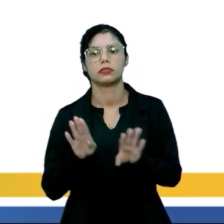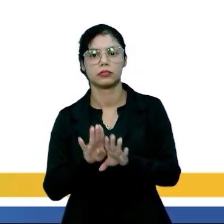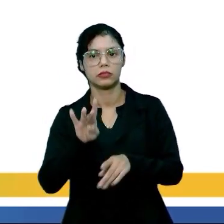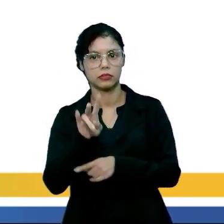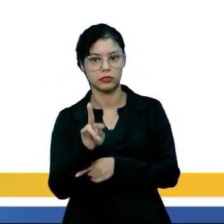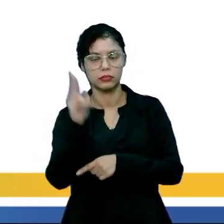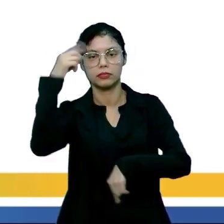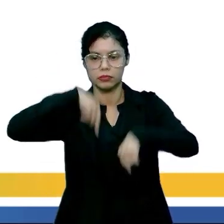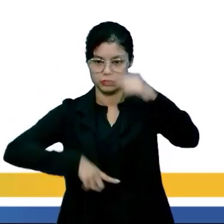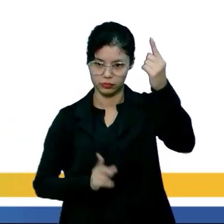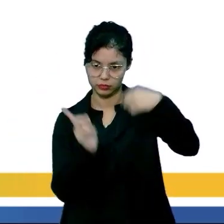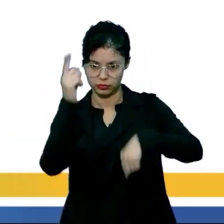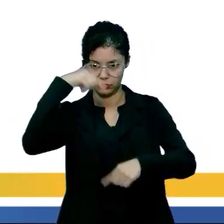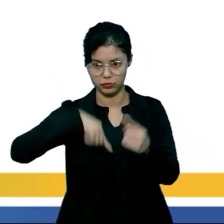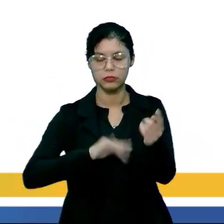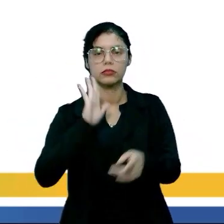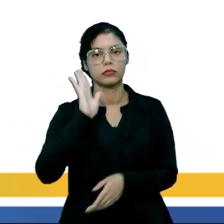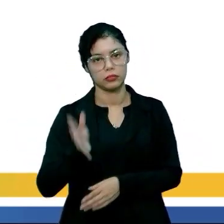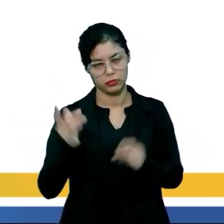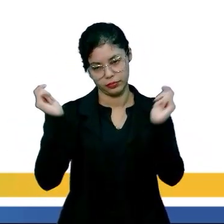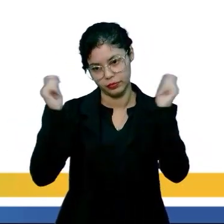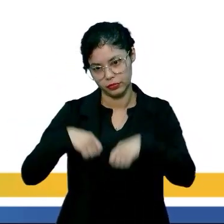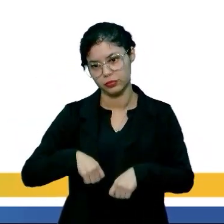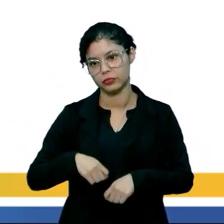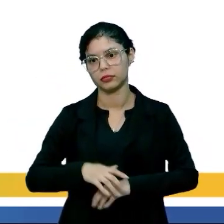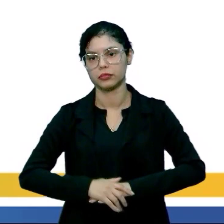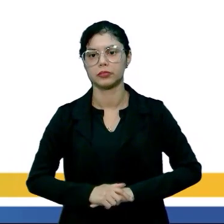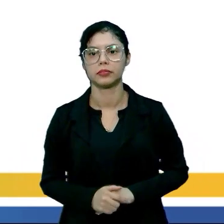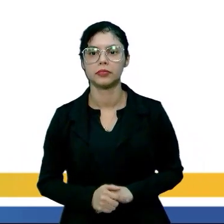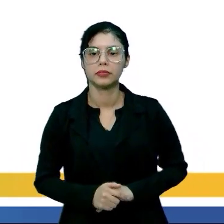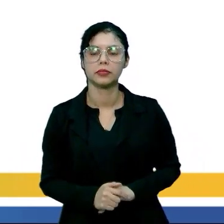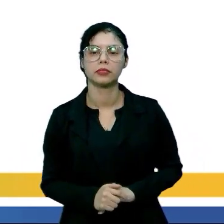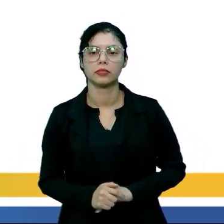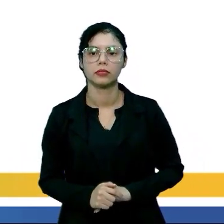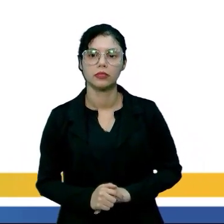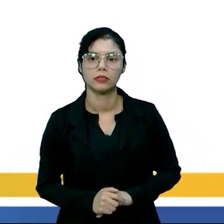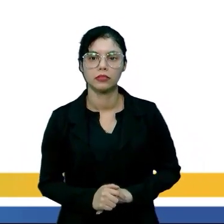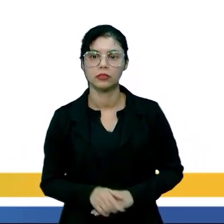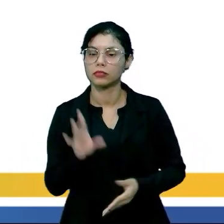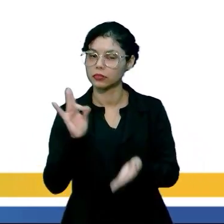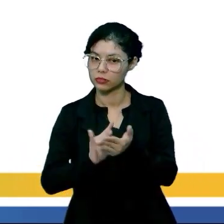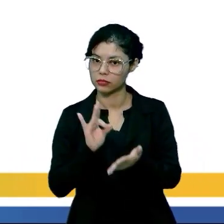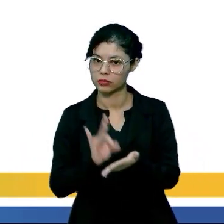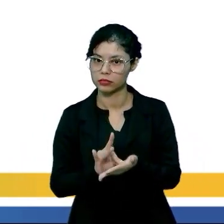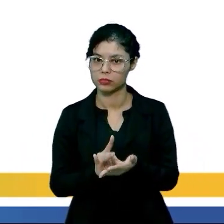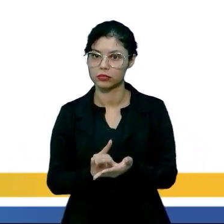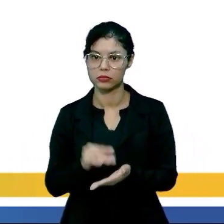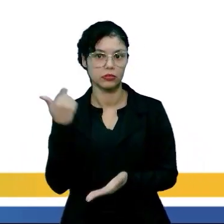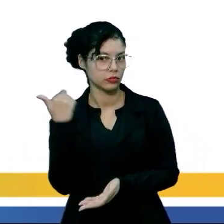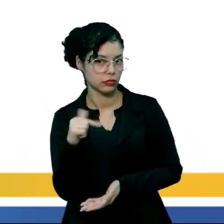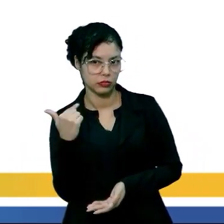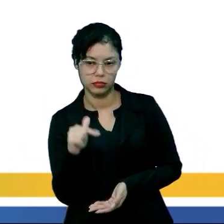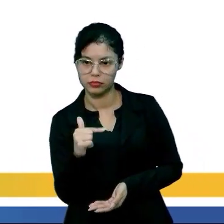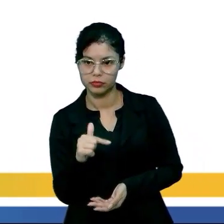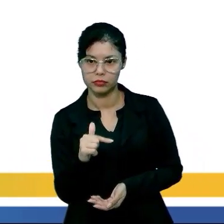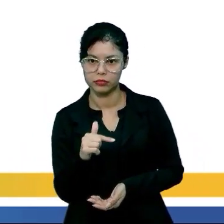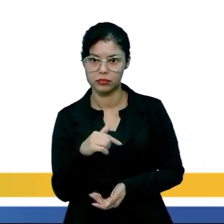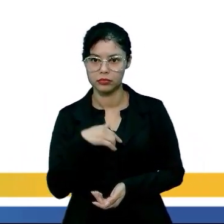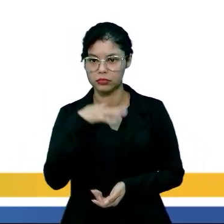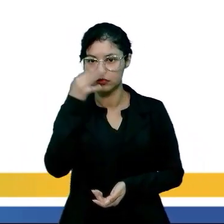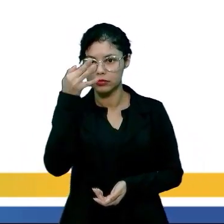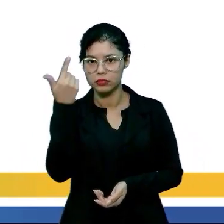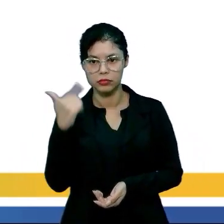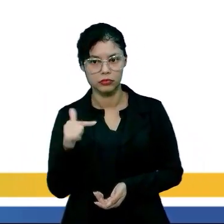são vasculares. Então, isso é uma característica de que difere da outra, tá? São órgãos verdadeiros, porém ele não tem flor, não